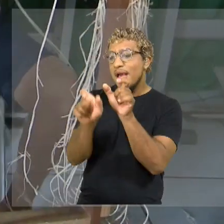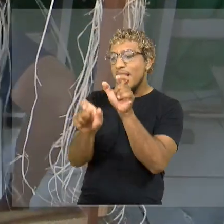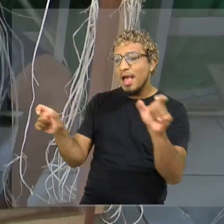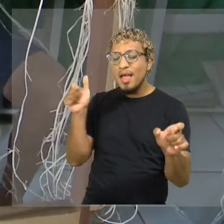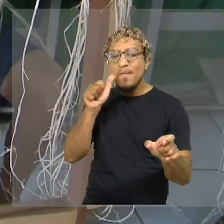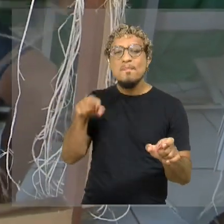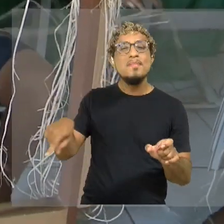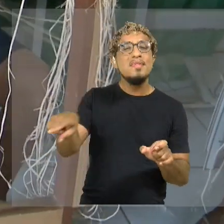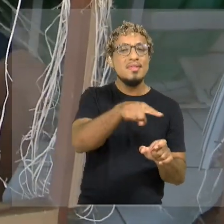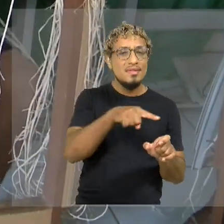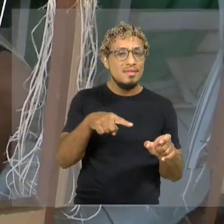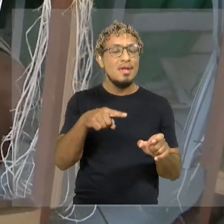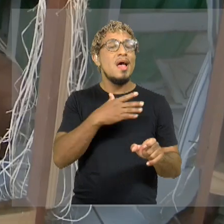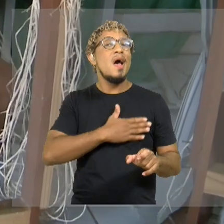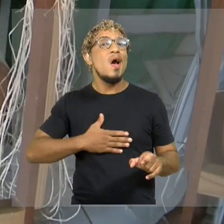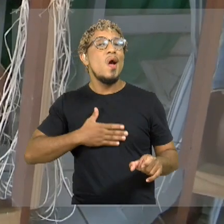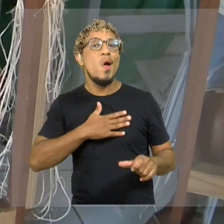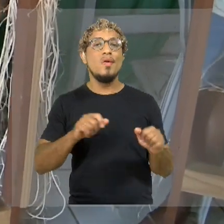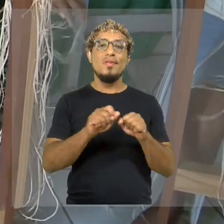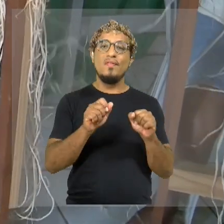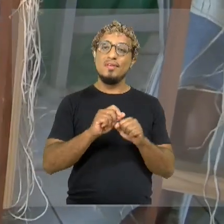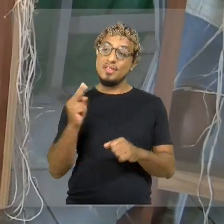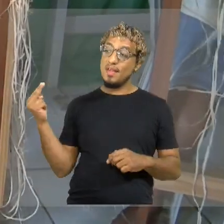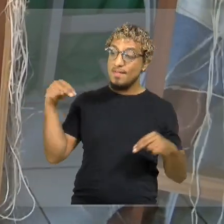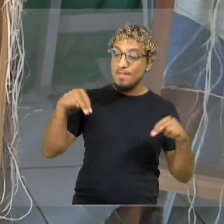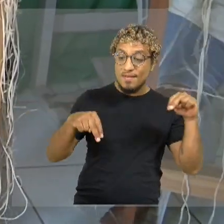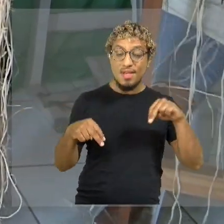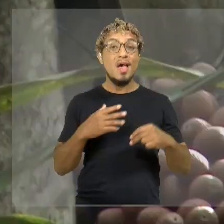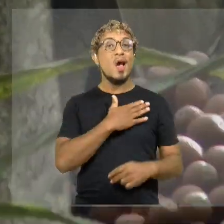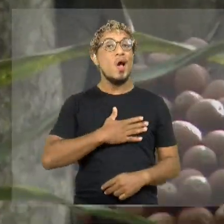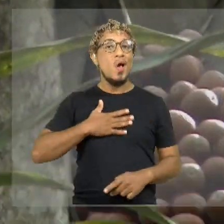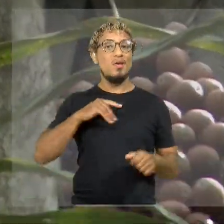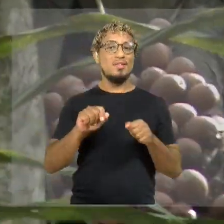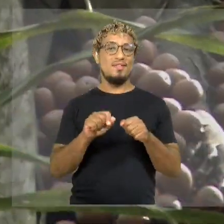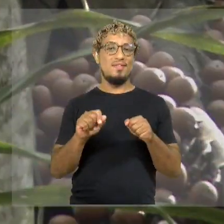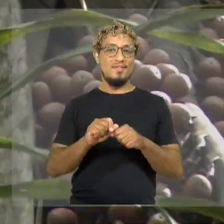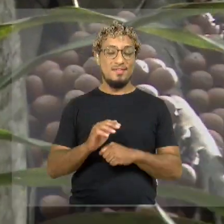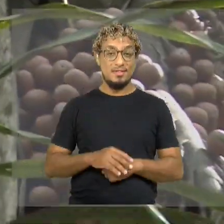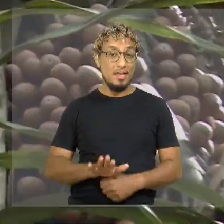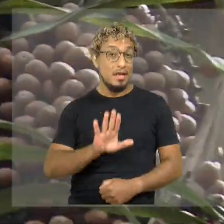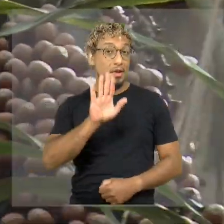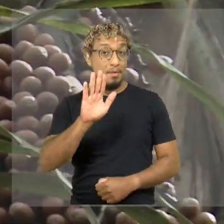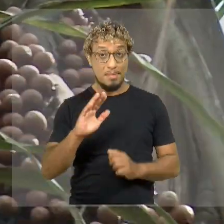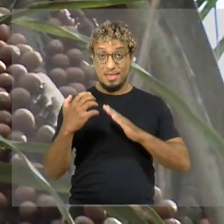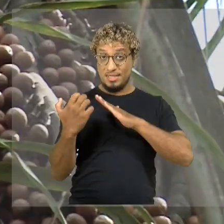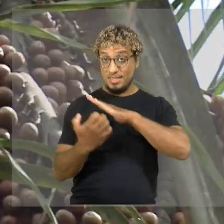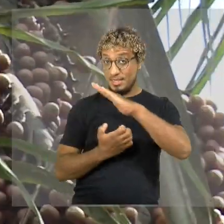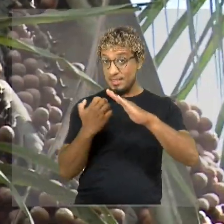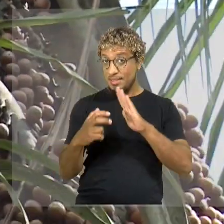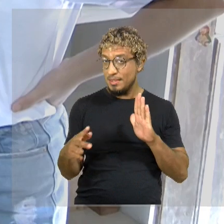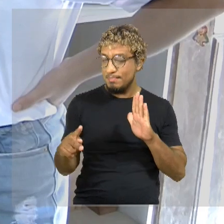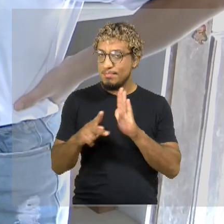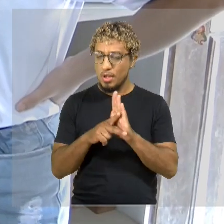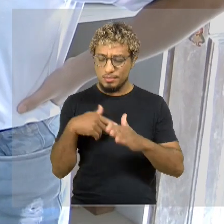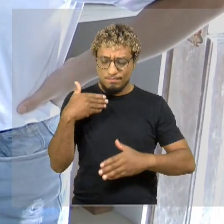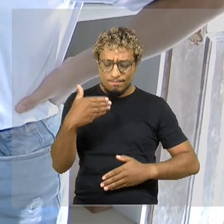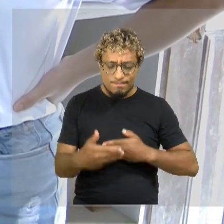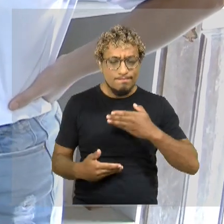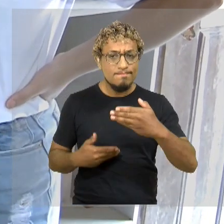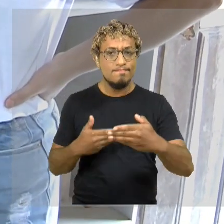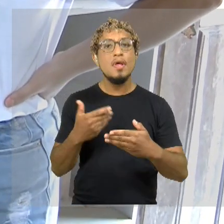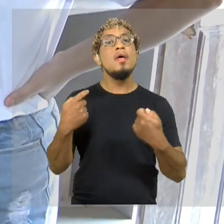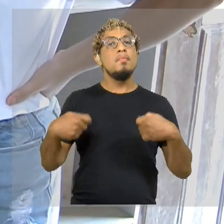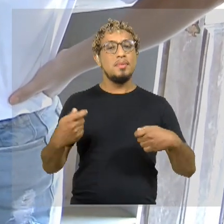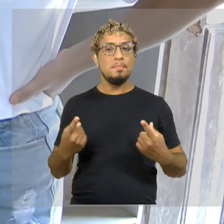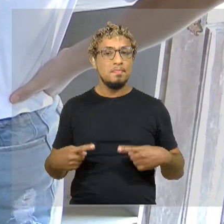a fazer as coisas que elas gostam. Se elas estão aqui é porque realmente gostam do que faz. Mas para um empreendimento dar resultado, as parcerias